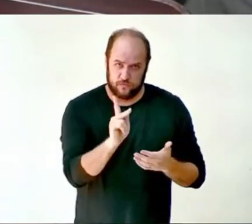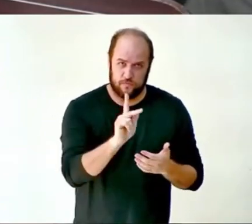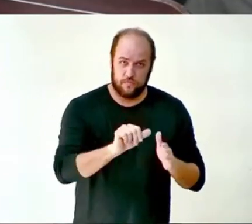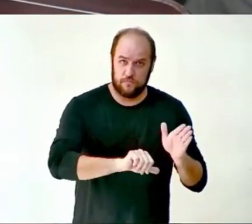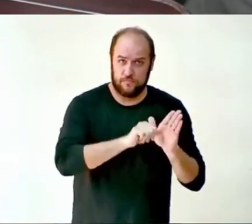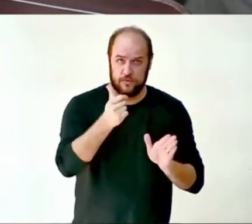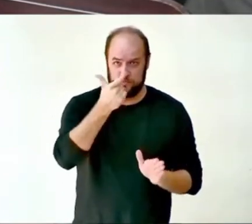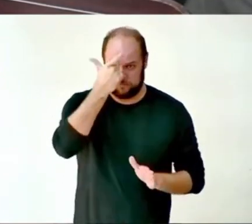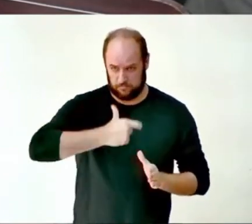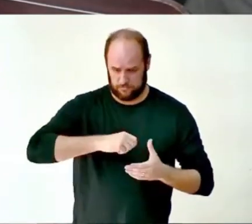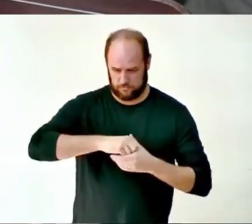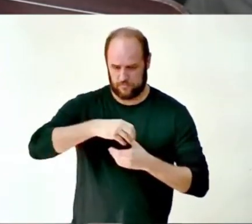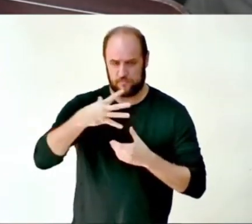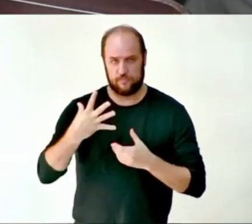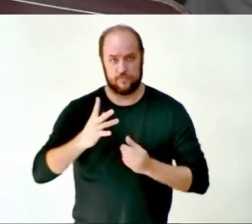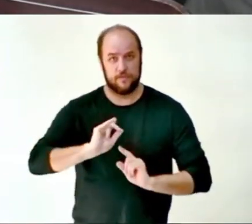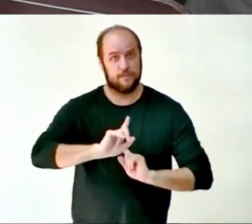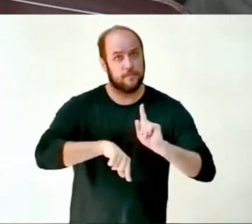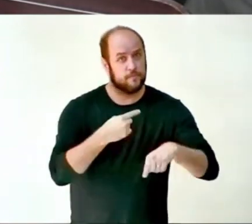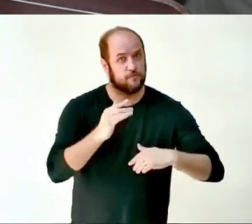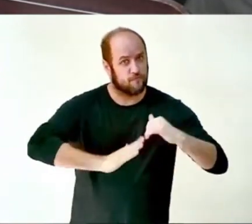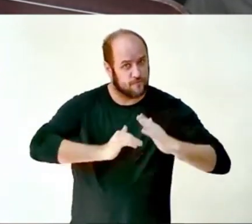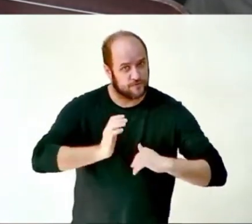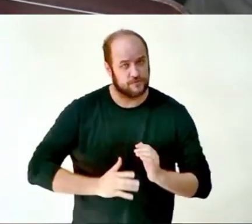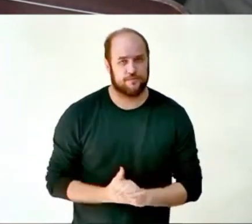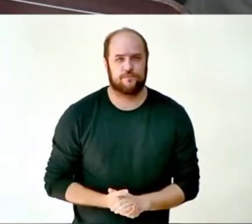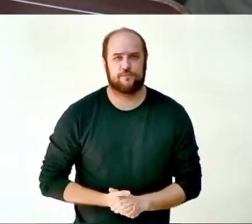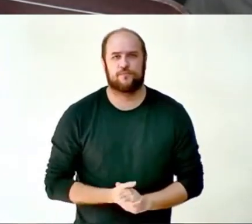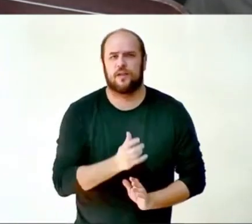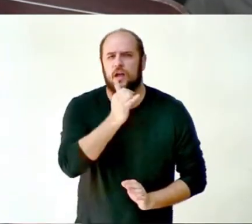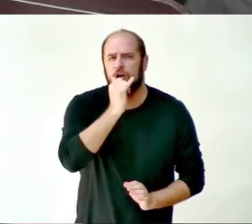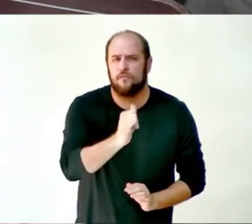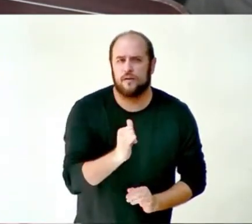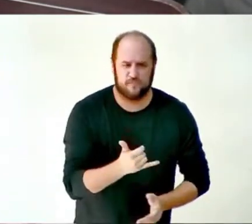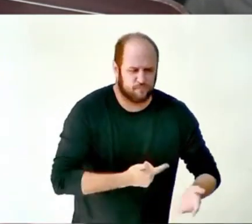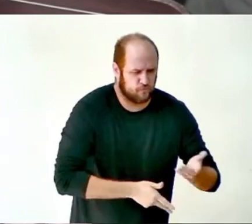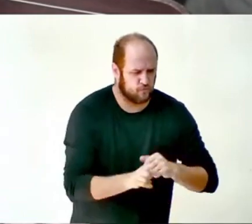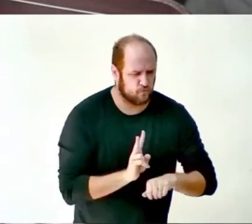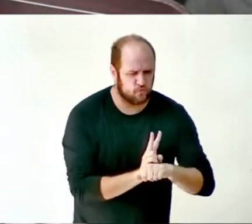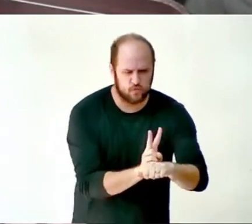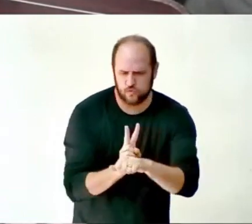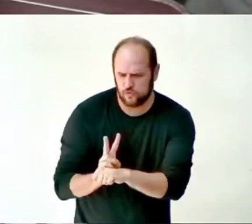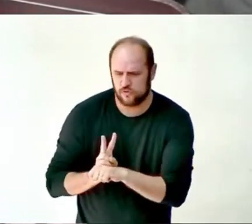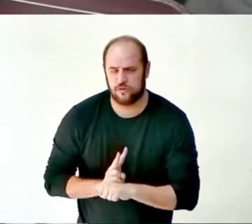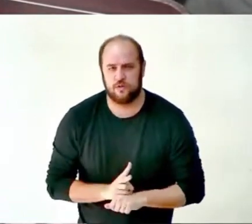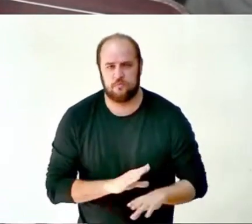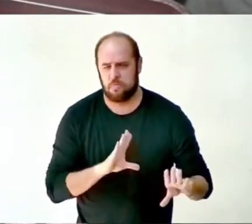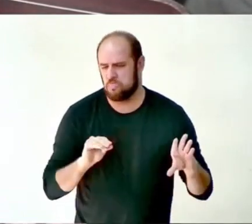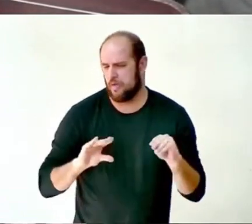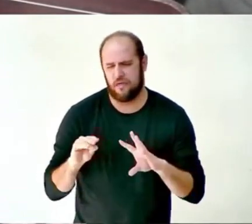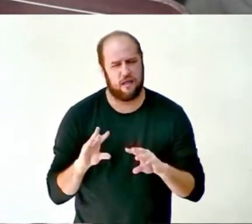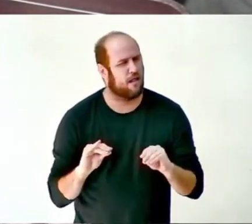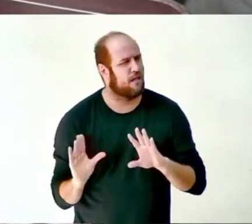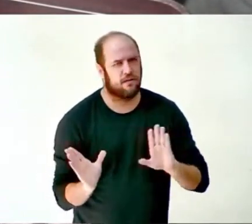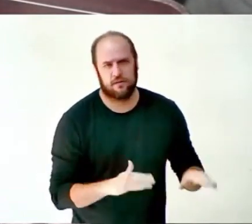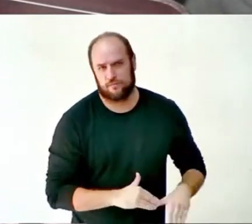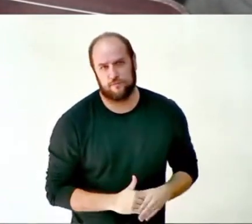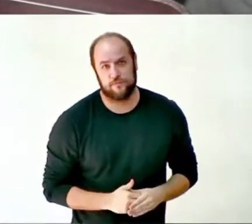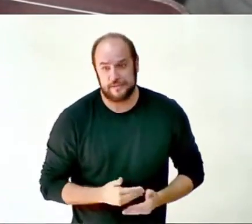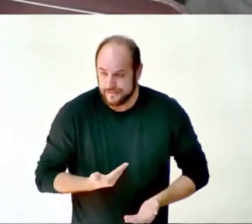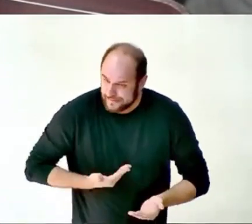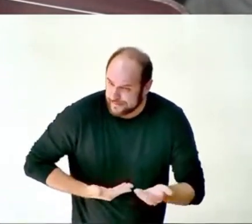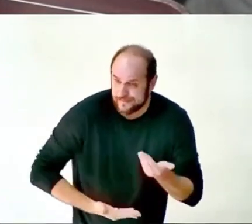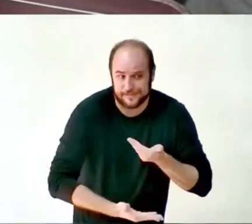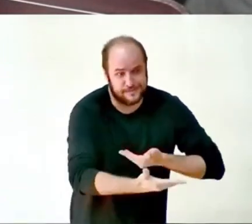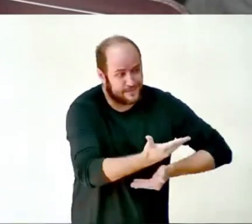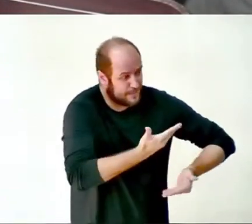fazer. Está escrito aqui, sede mutuamente hospitaleiros, sem murmuração. Servi uns aos outros,